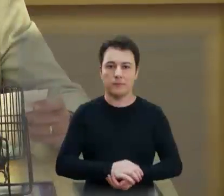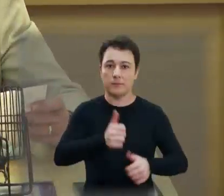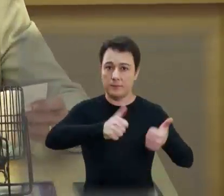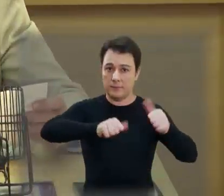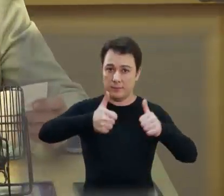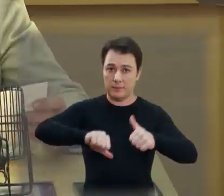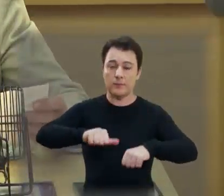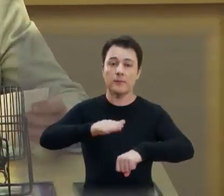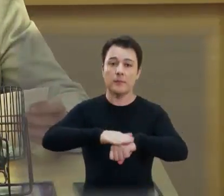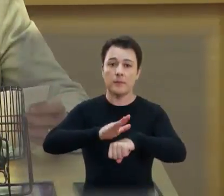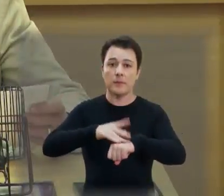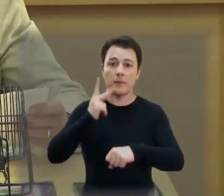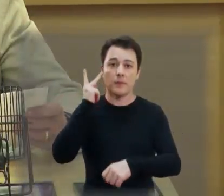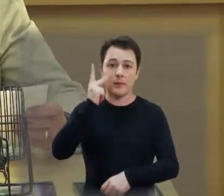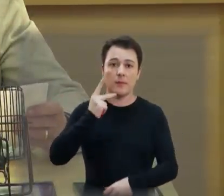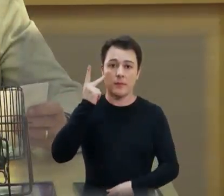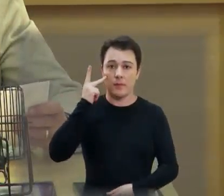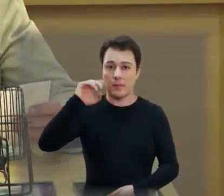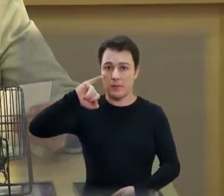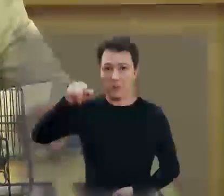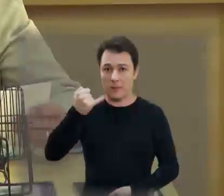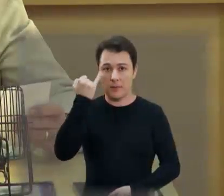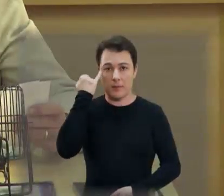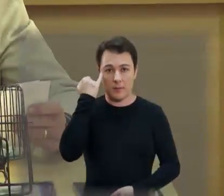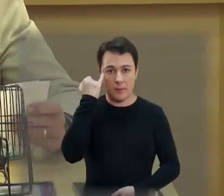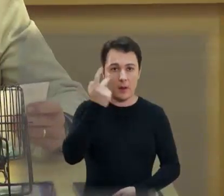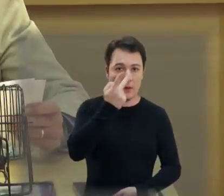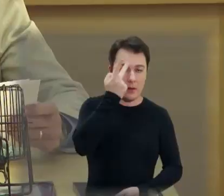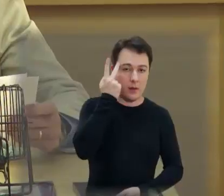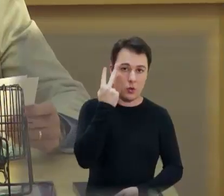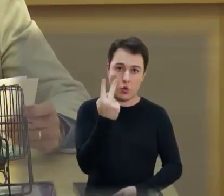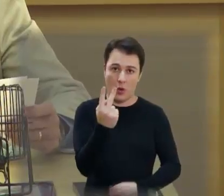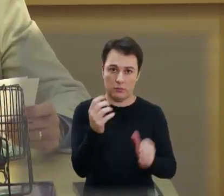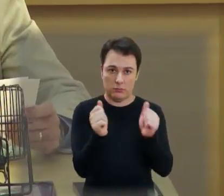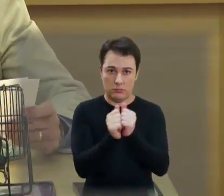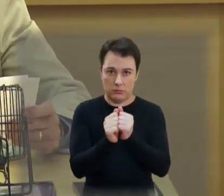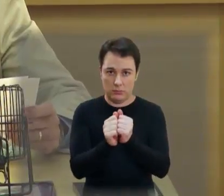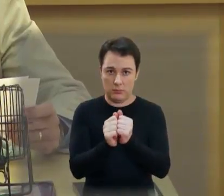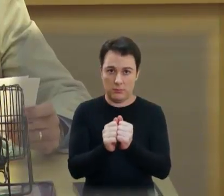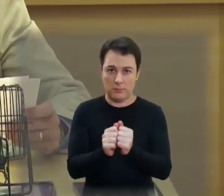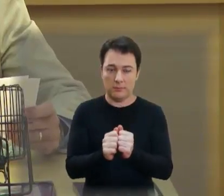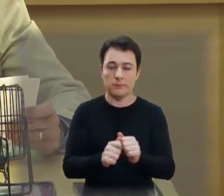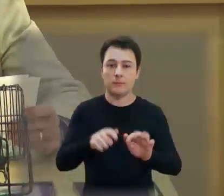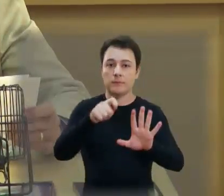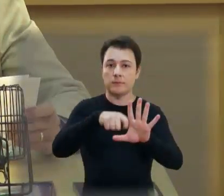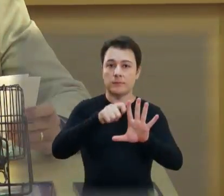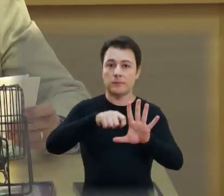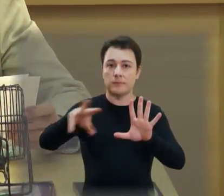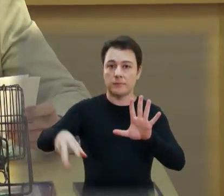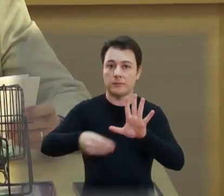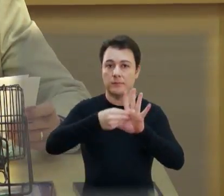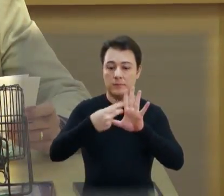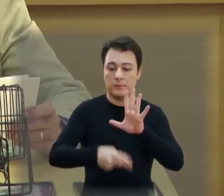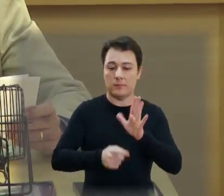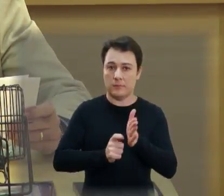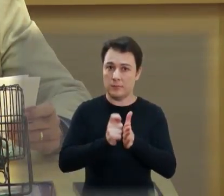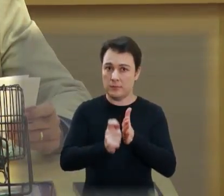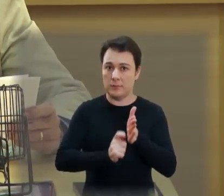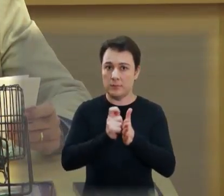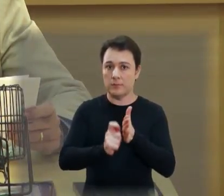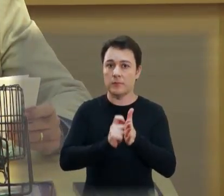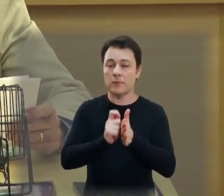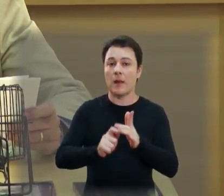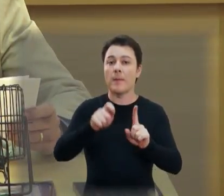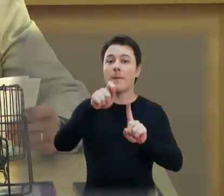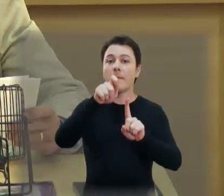deliberação, interessado, vereador Jefferson Yachuda e José Carlos Porçani, institui e inclui no calendário oficial de eventos do município de Araraquara o